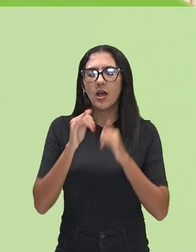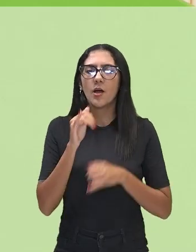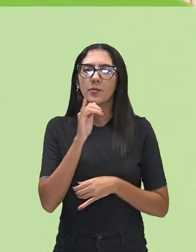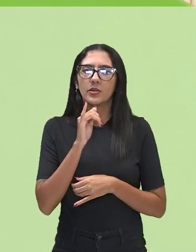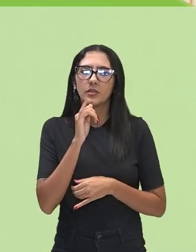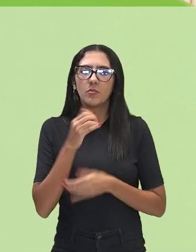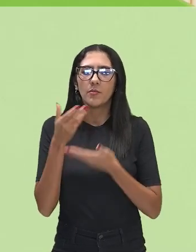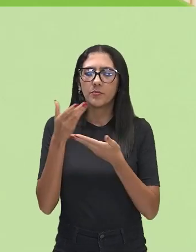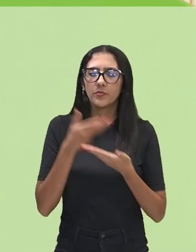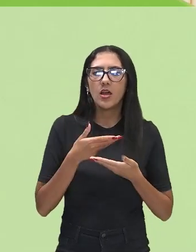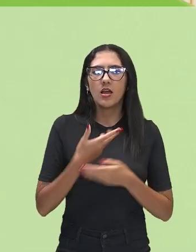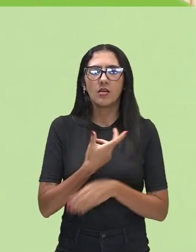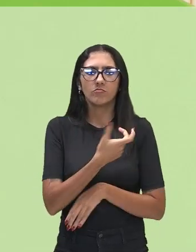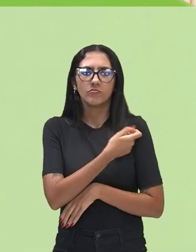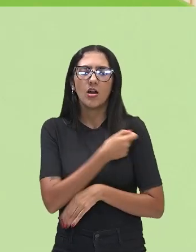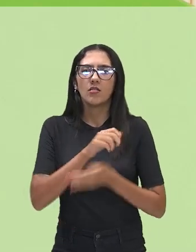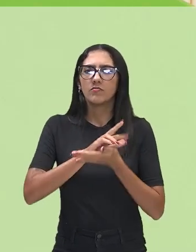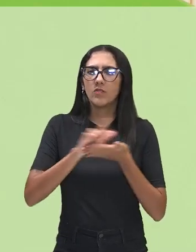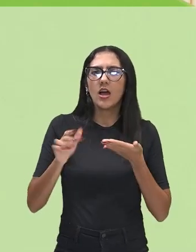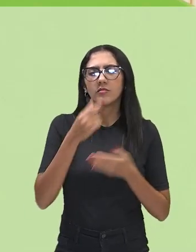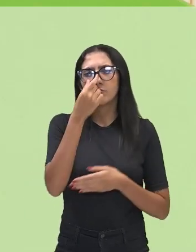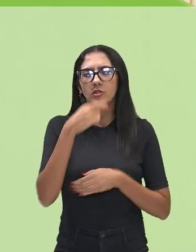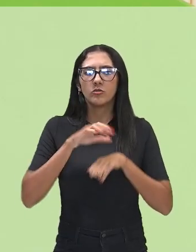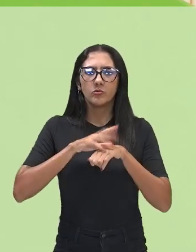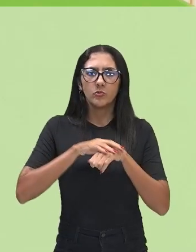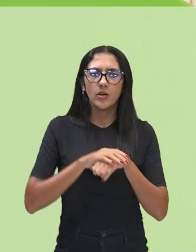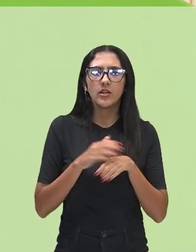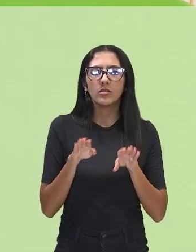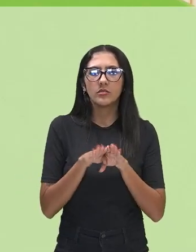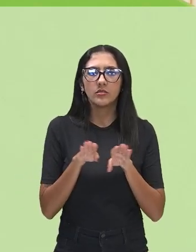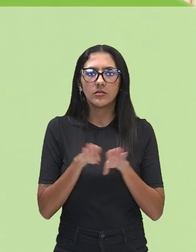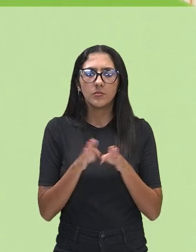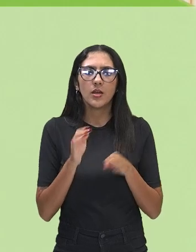da dengue, vacina da gripe, vacina contra